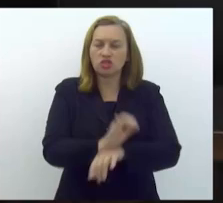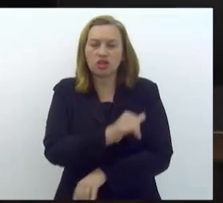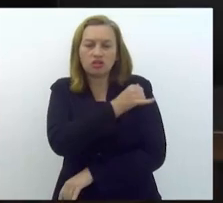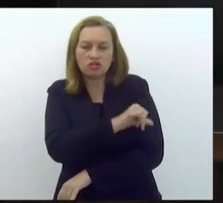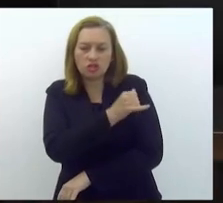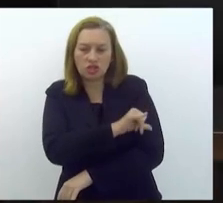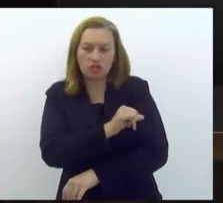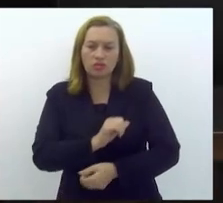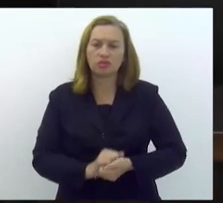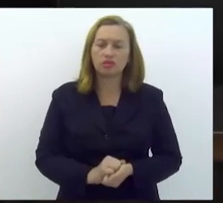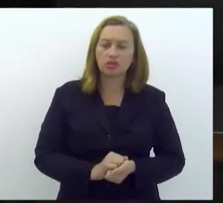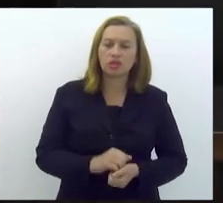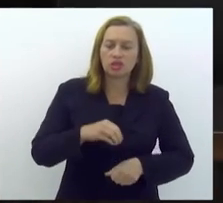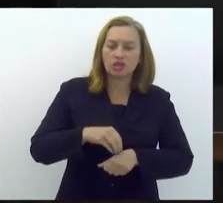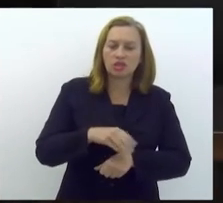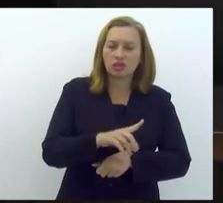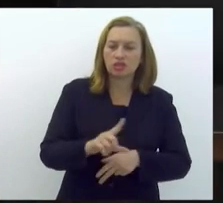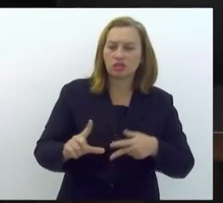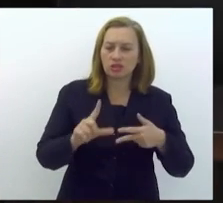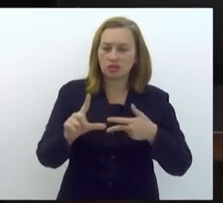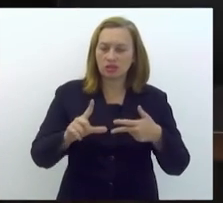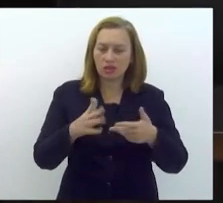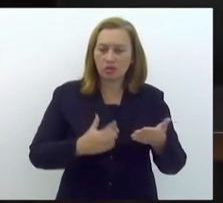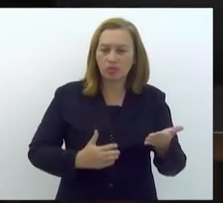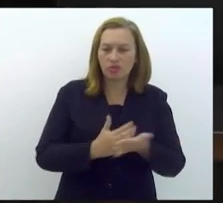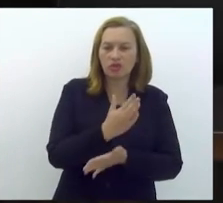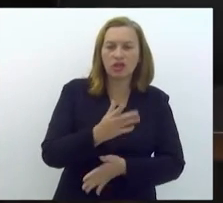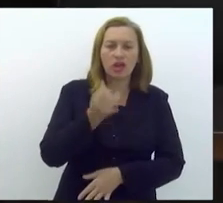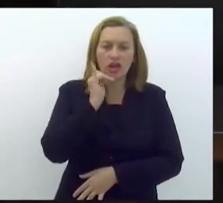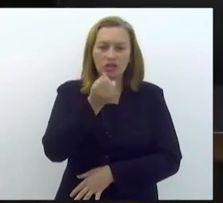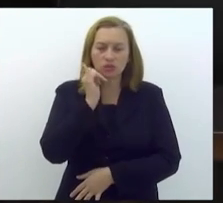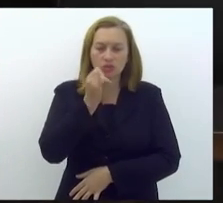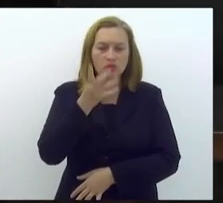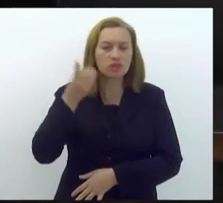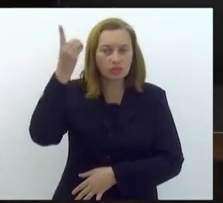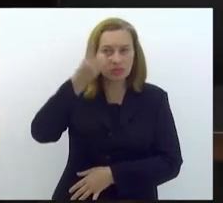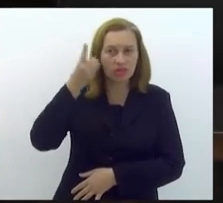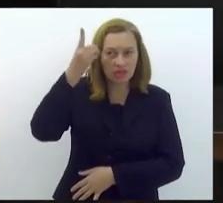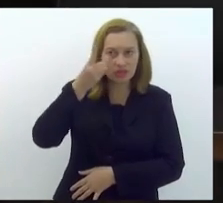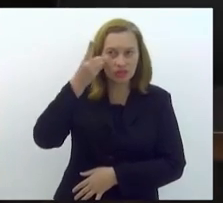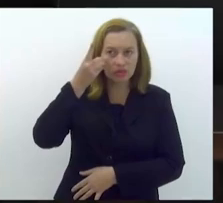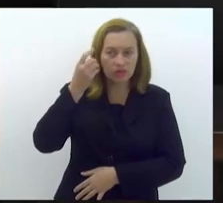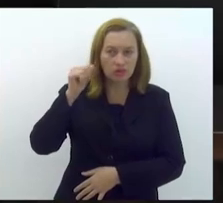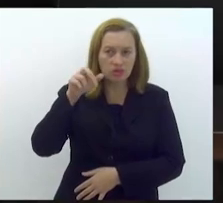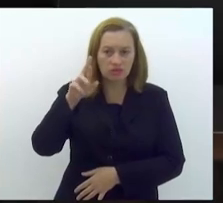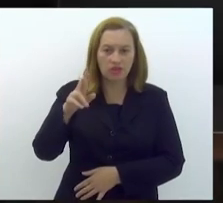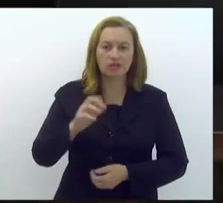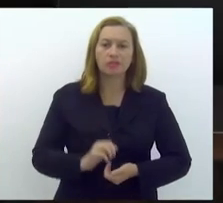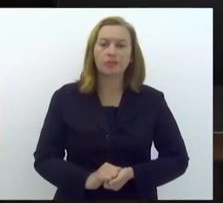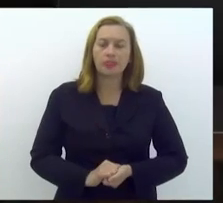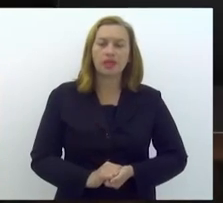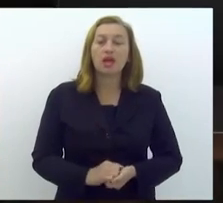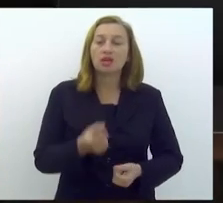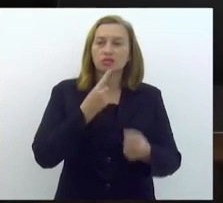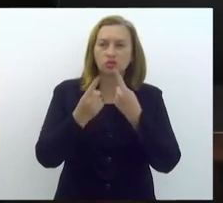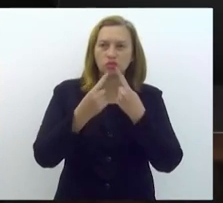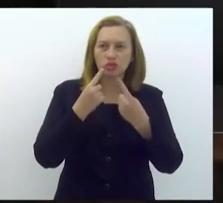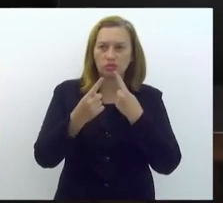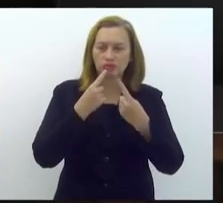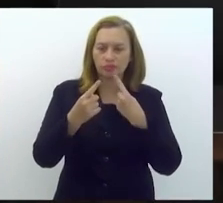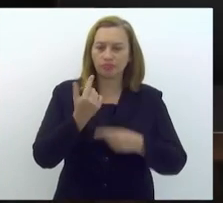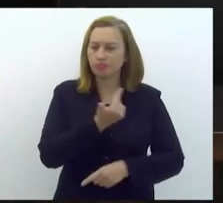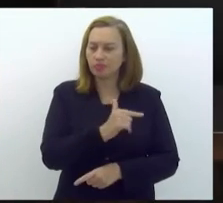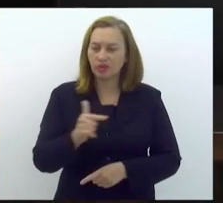comissão de indicações legislativas favorável relator Deputado Rosemberg Reis em discussão